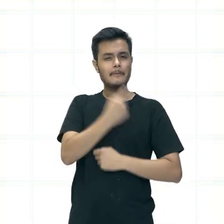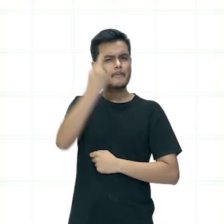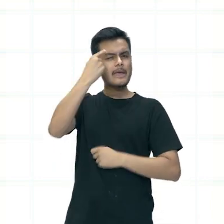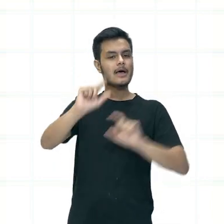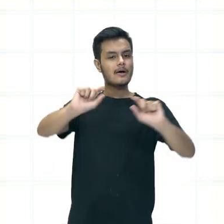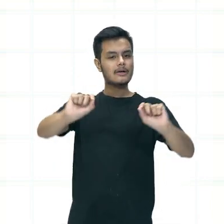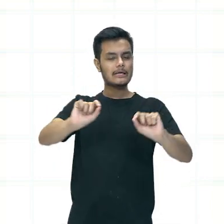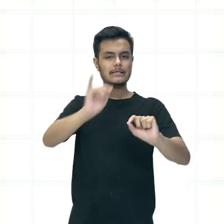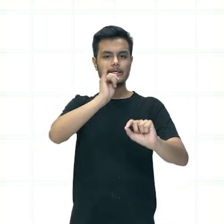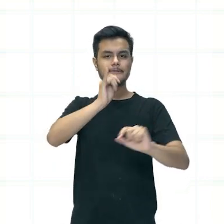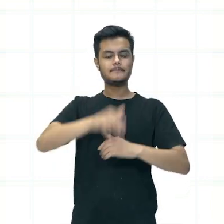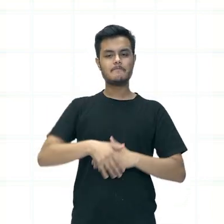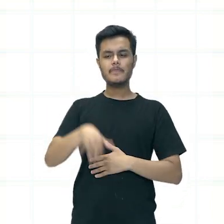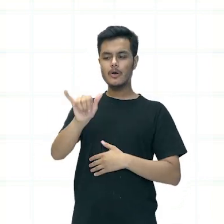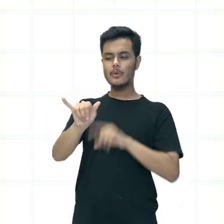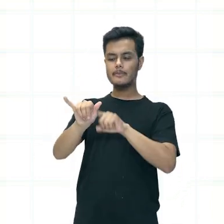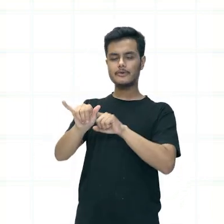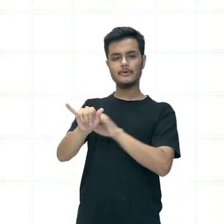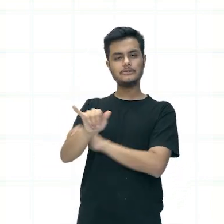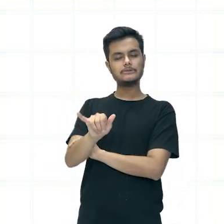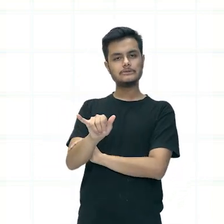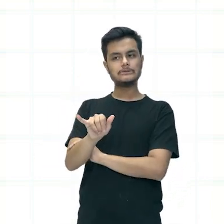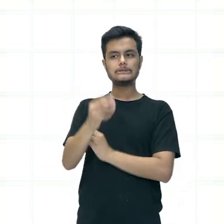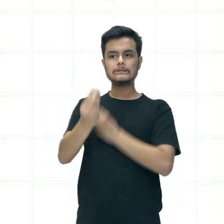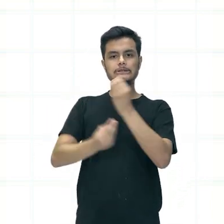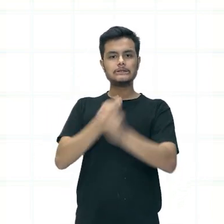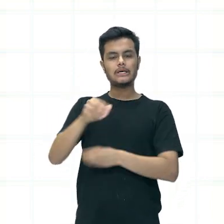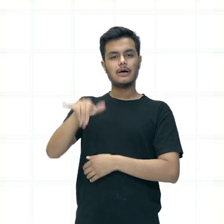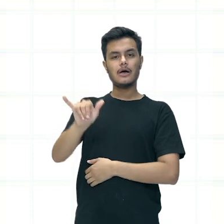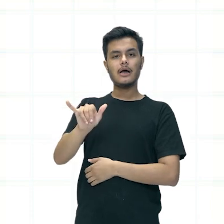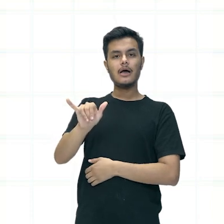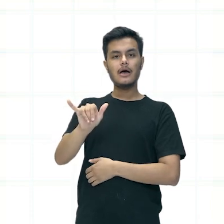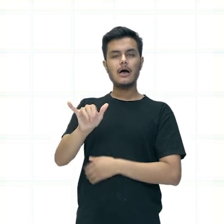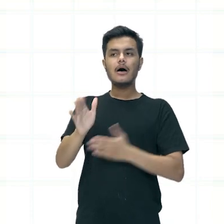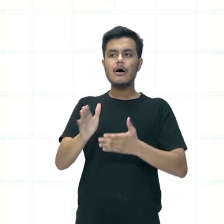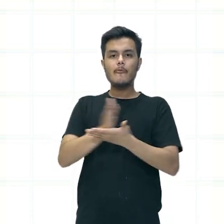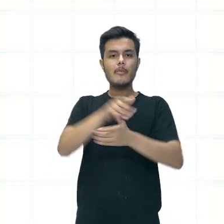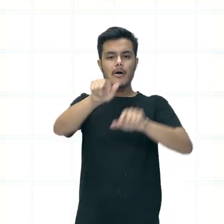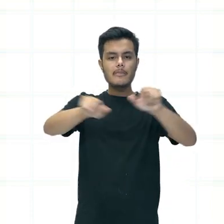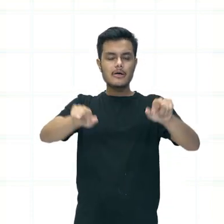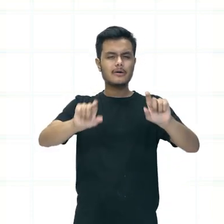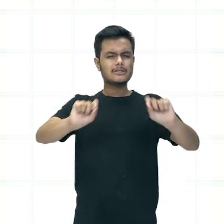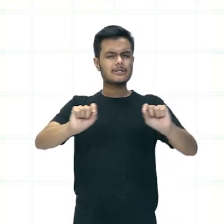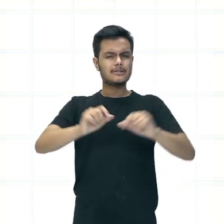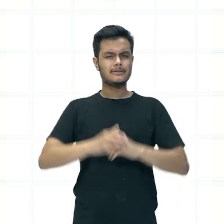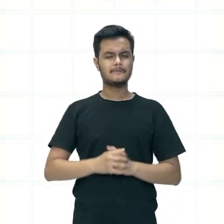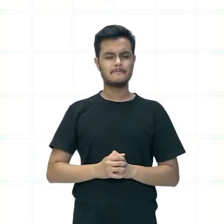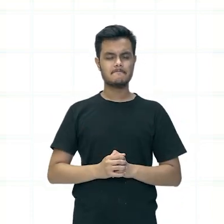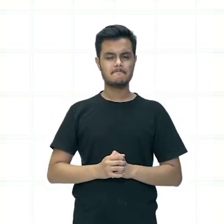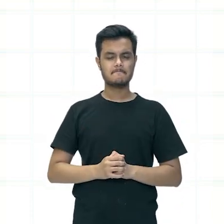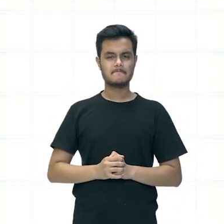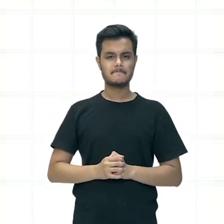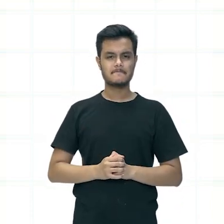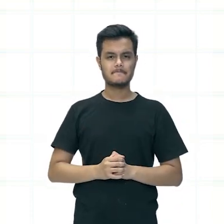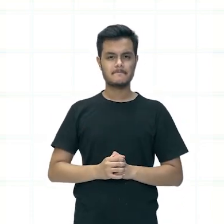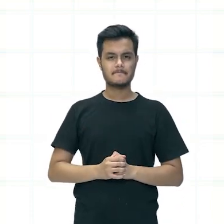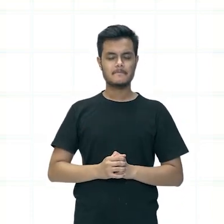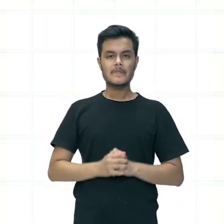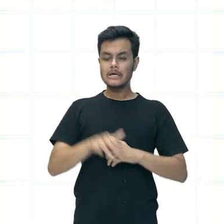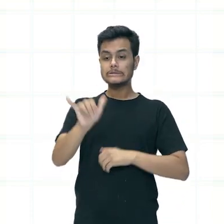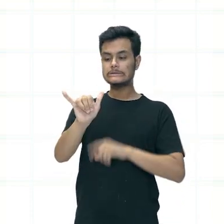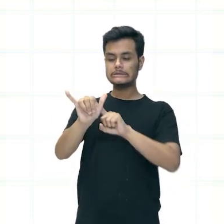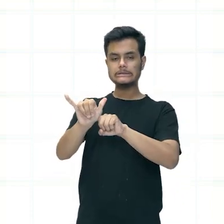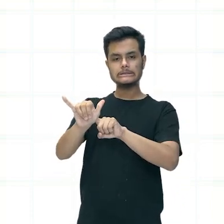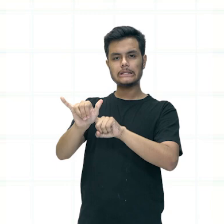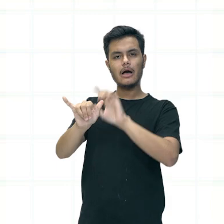tem Y. O que eu vou fazer? Olha aqui o que a maioria das pessoas fazem. Tem Y, vou tirar